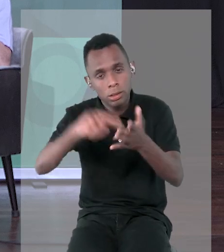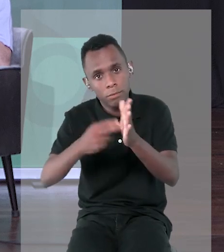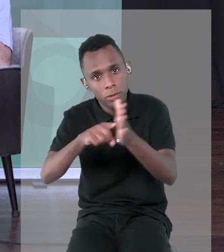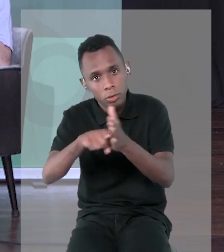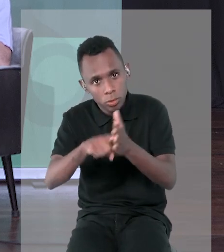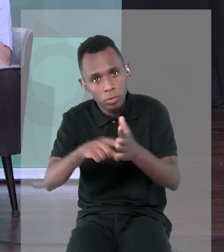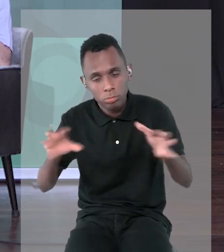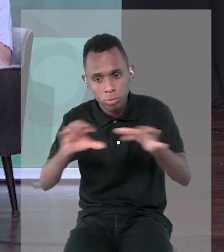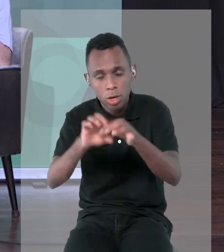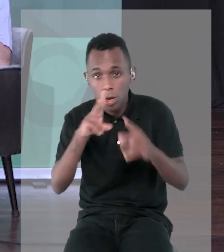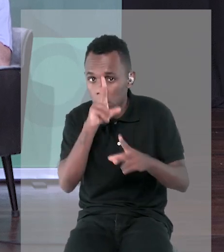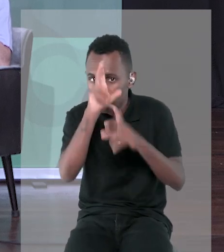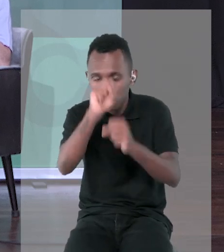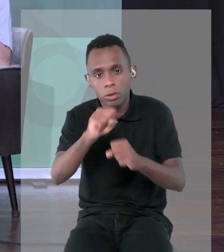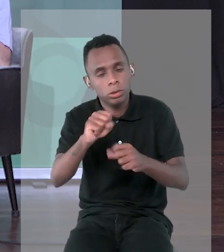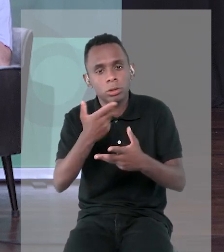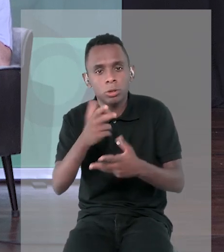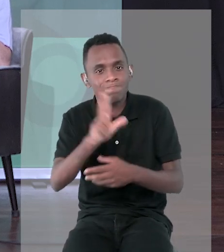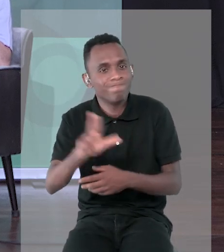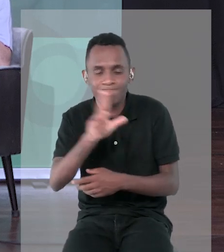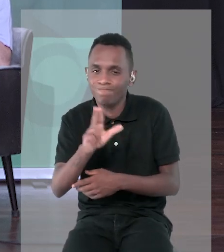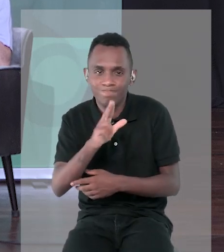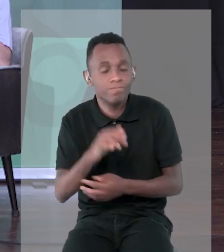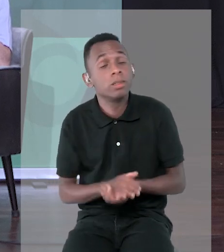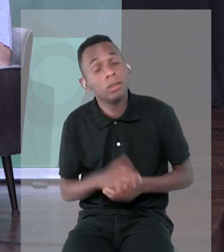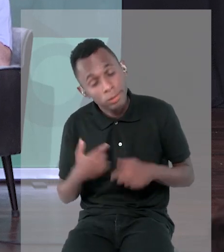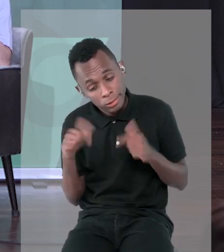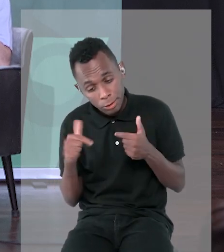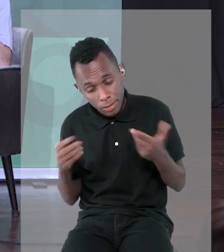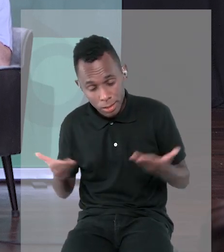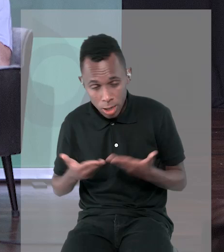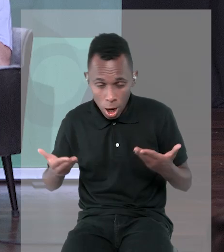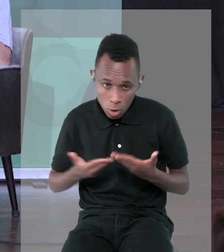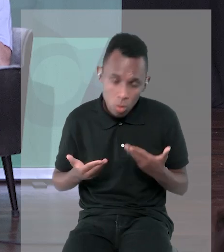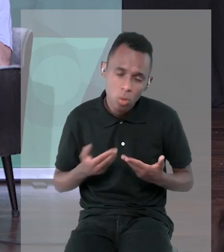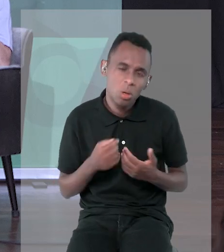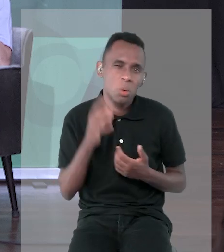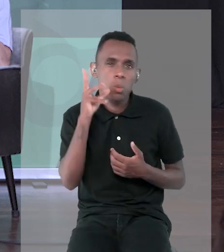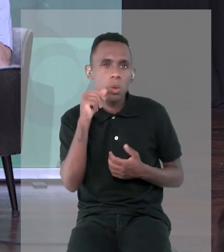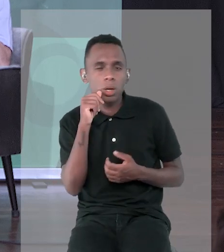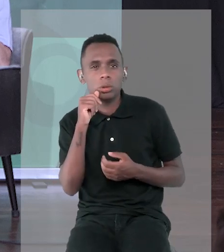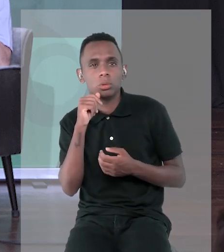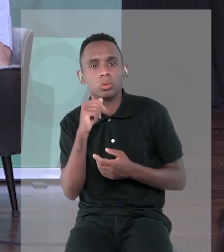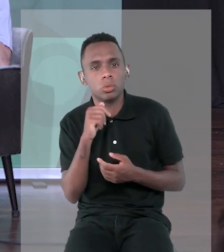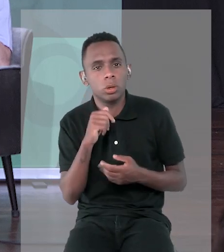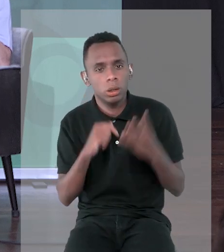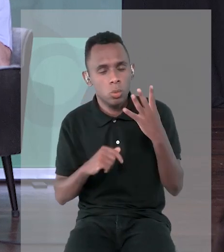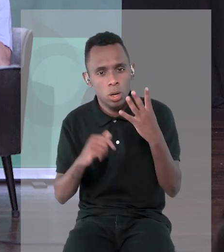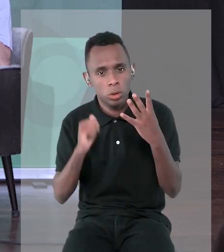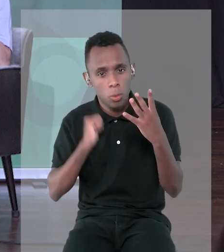ligação forte com universidades. Isso é algo que nós estamos trabalhando agora. Então nós temos, eu acho, 4 bolsas no momento,